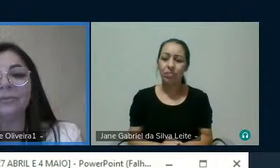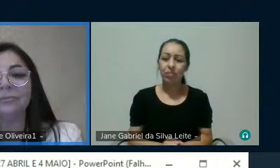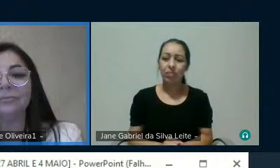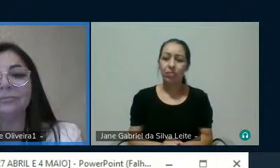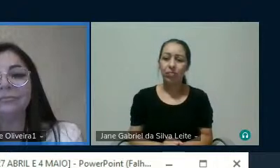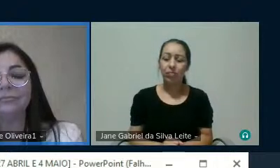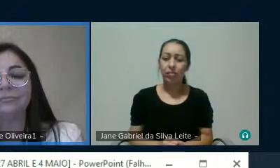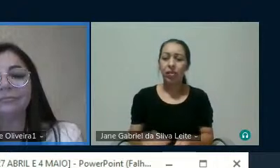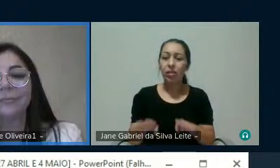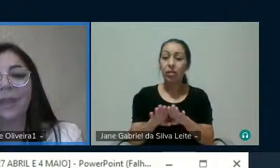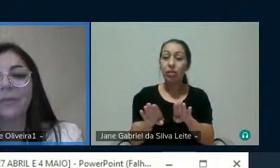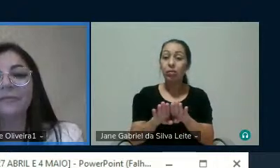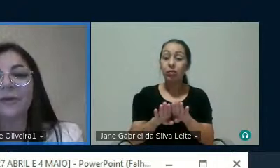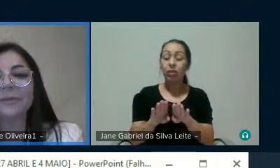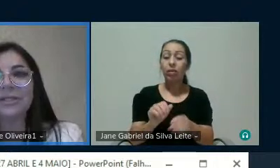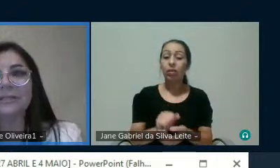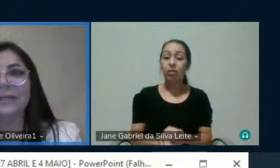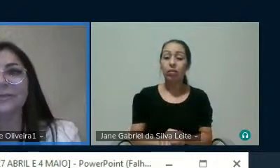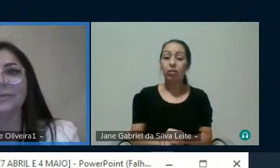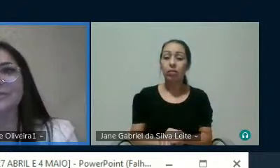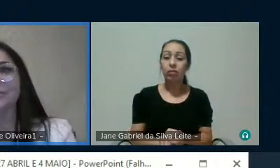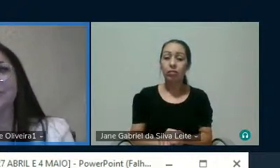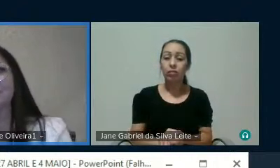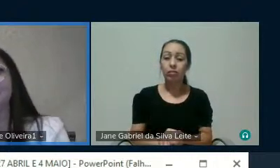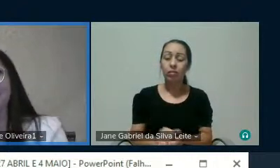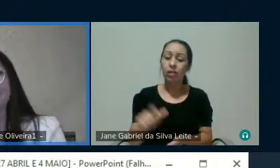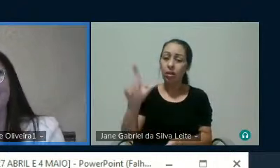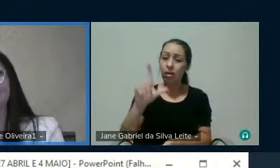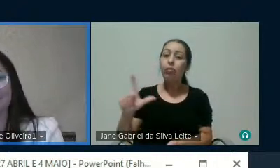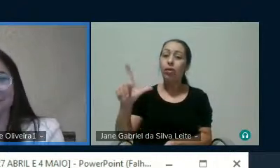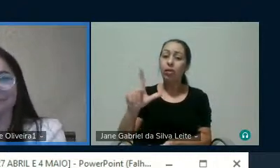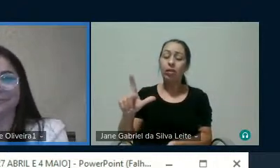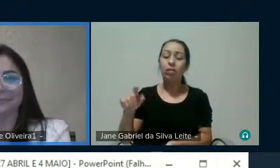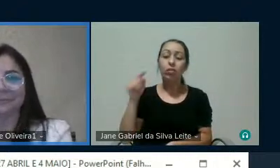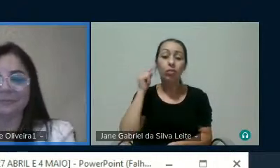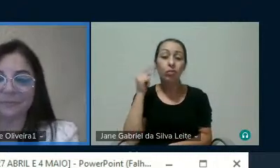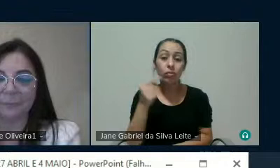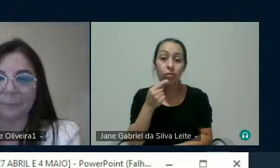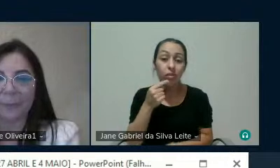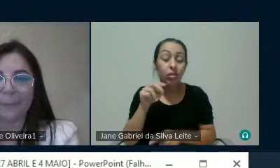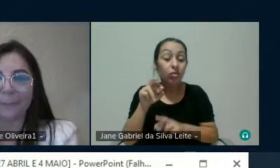é uma forma de literatura surda diferenciada, né?